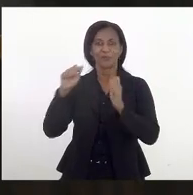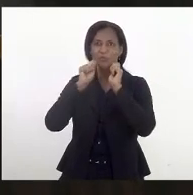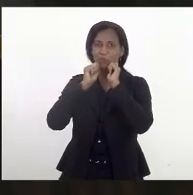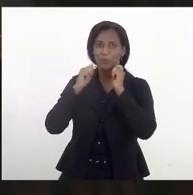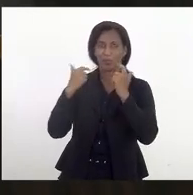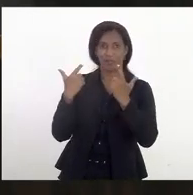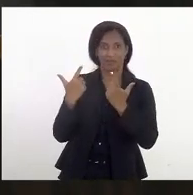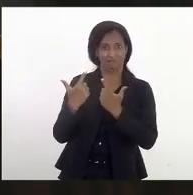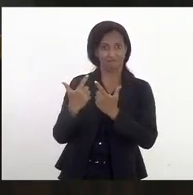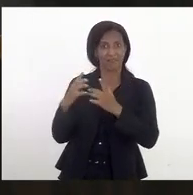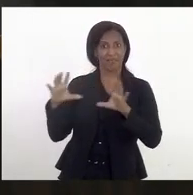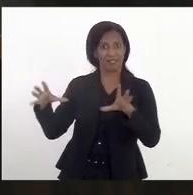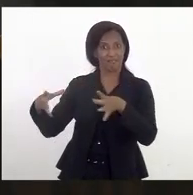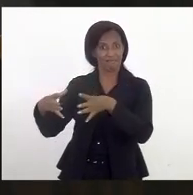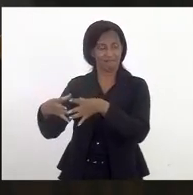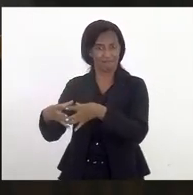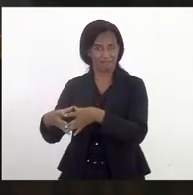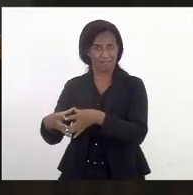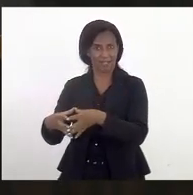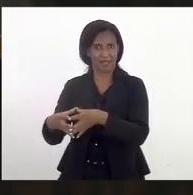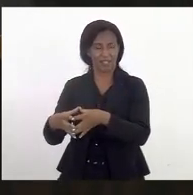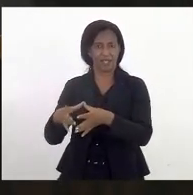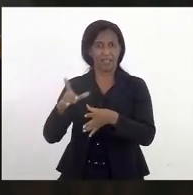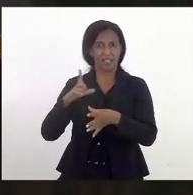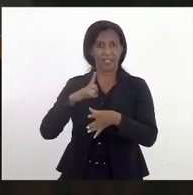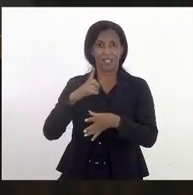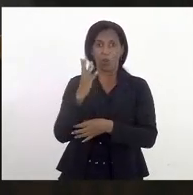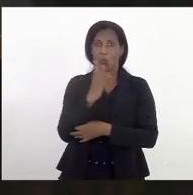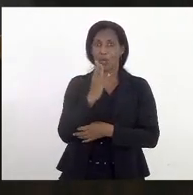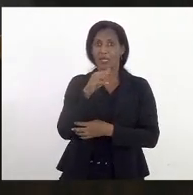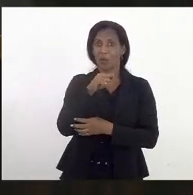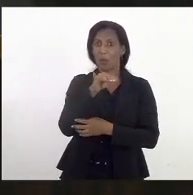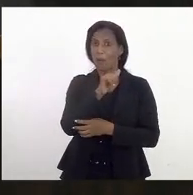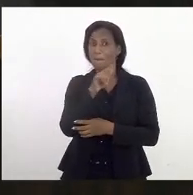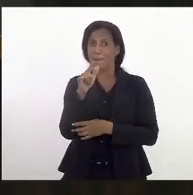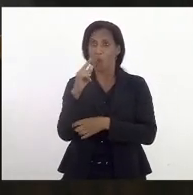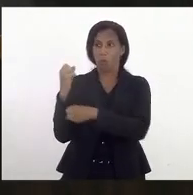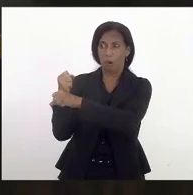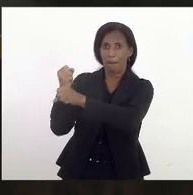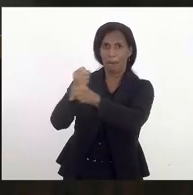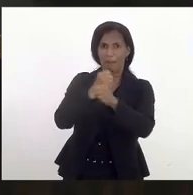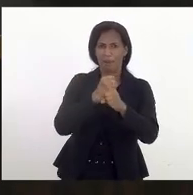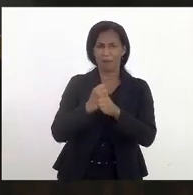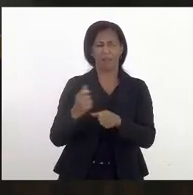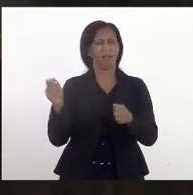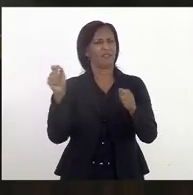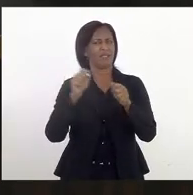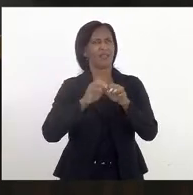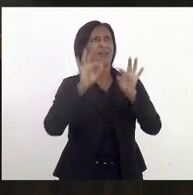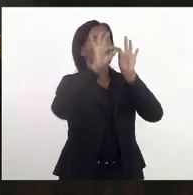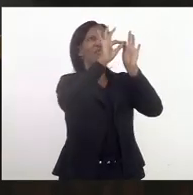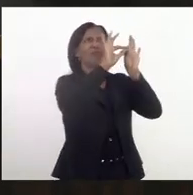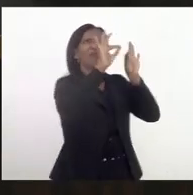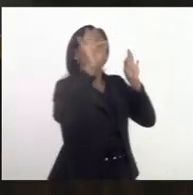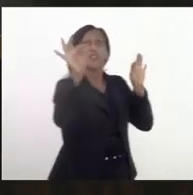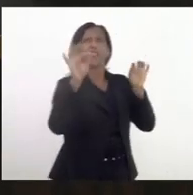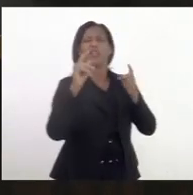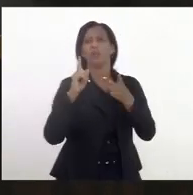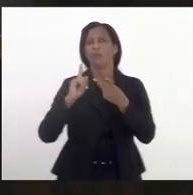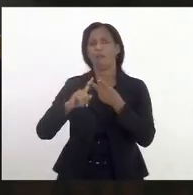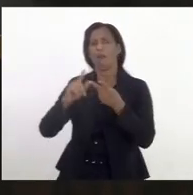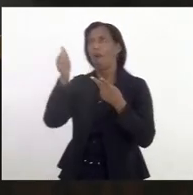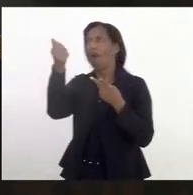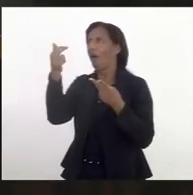44 mil metros quadrado de obra aqui teve que fazer refazer ar condicionado elétrica deve fazer várias